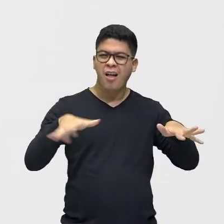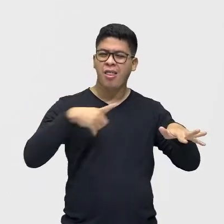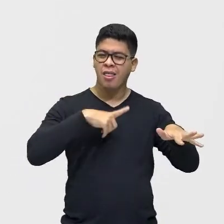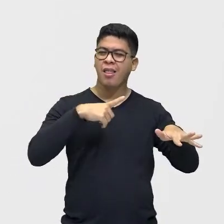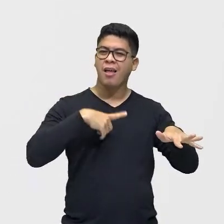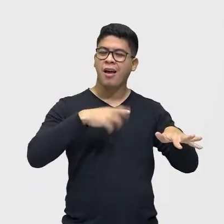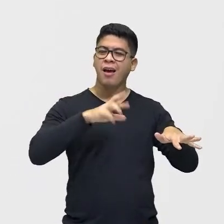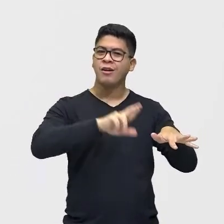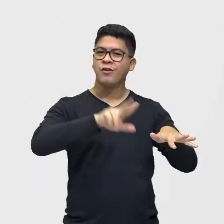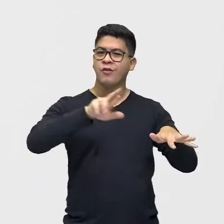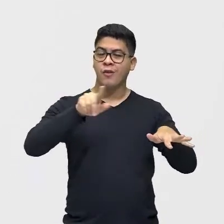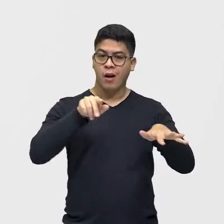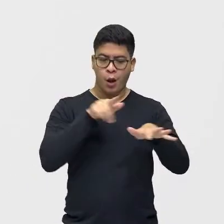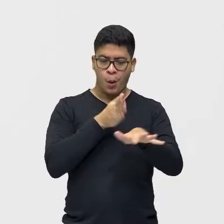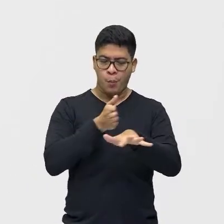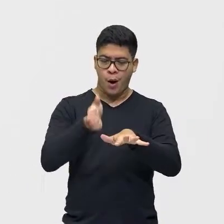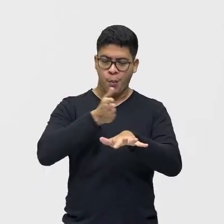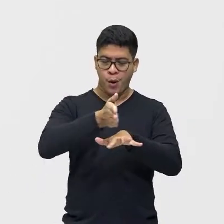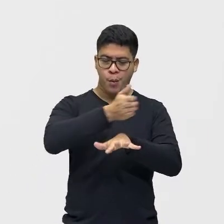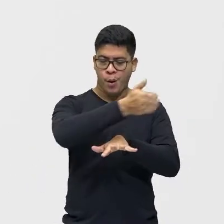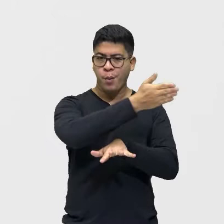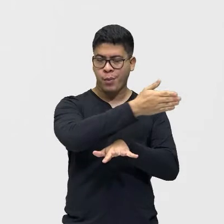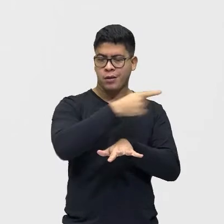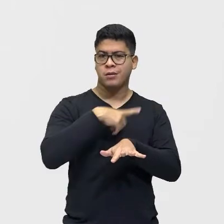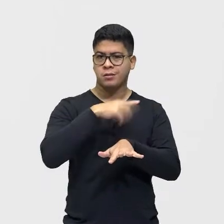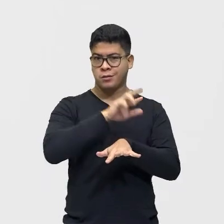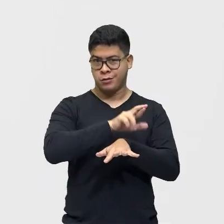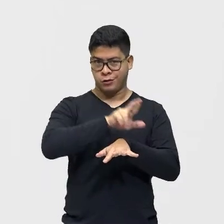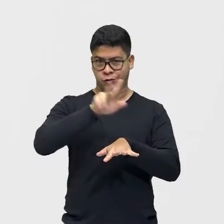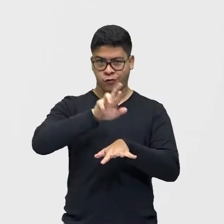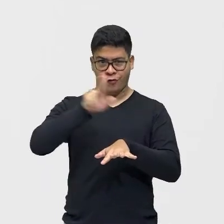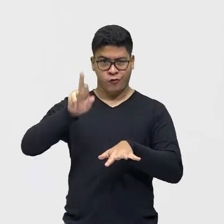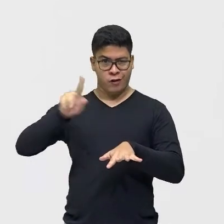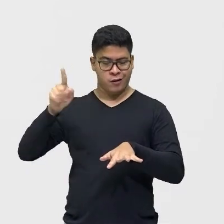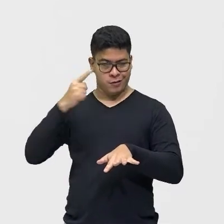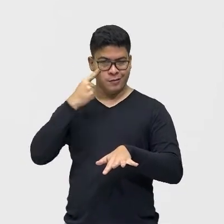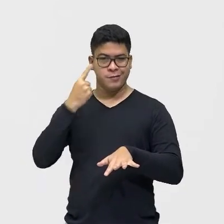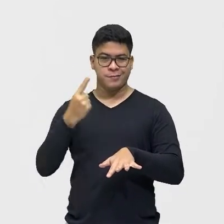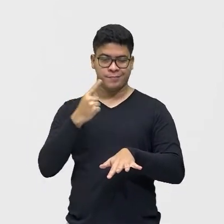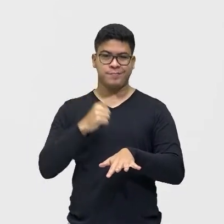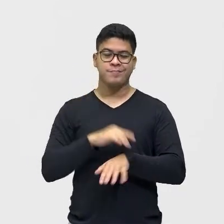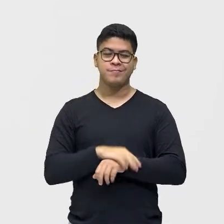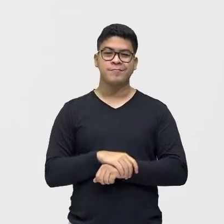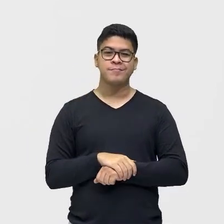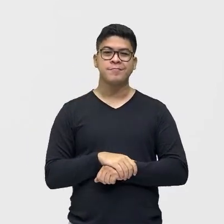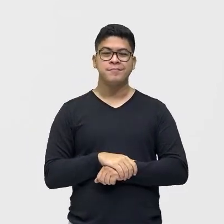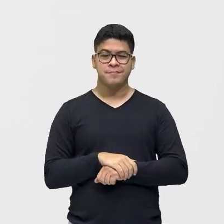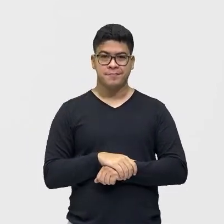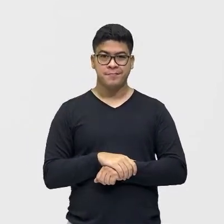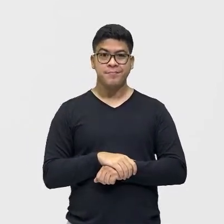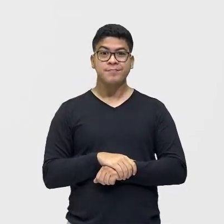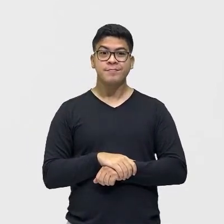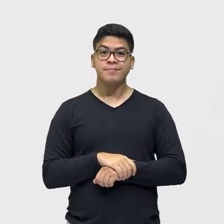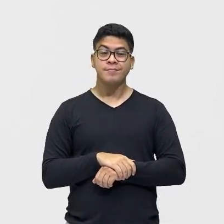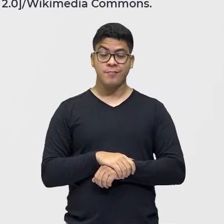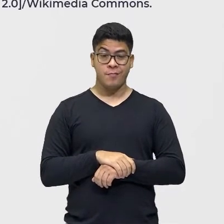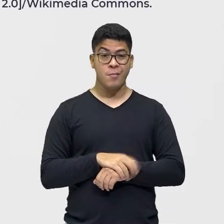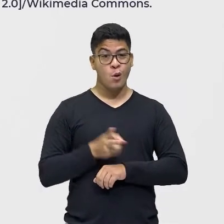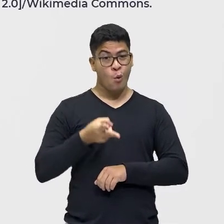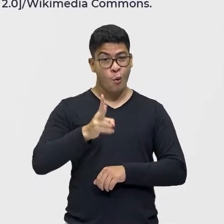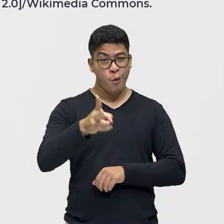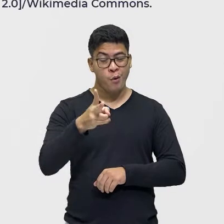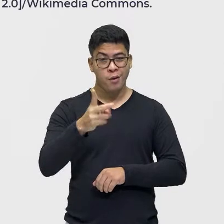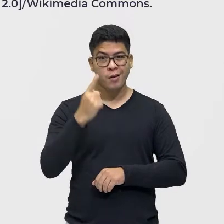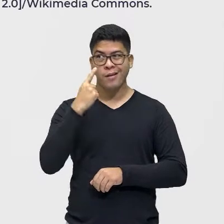várias vertentes, certo? Por isso que é considerada aí uma dança folclórica. Prosseguindo,